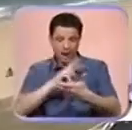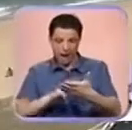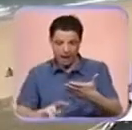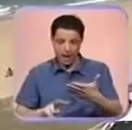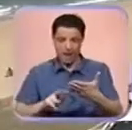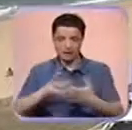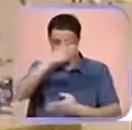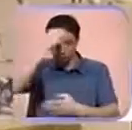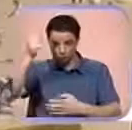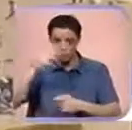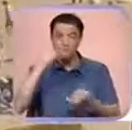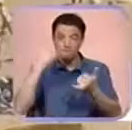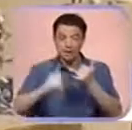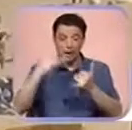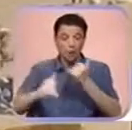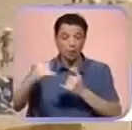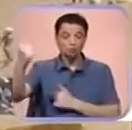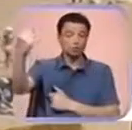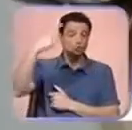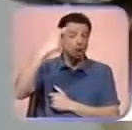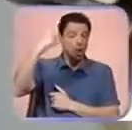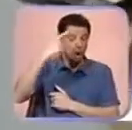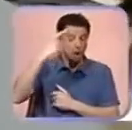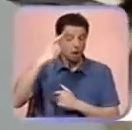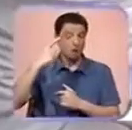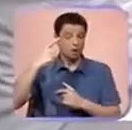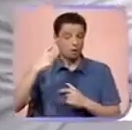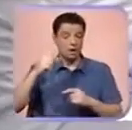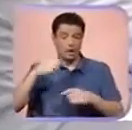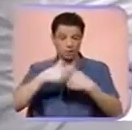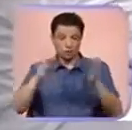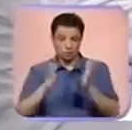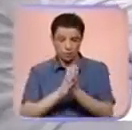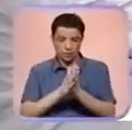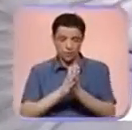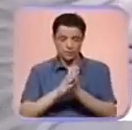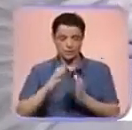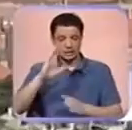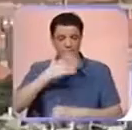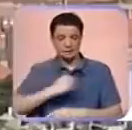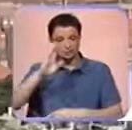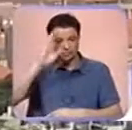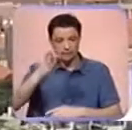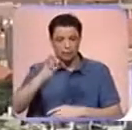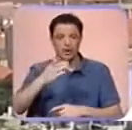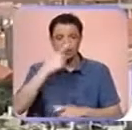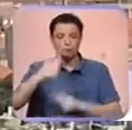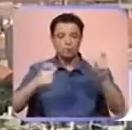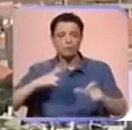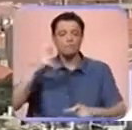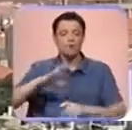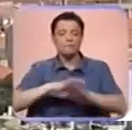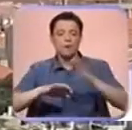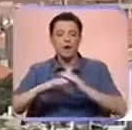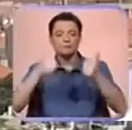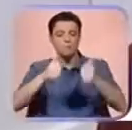sem esquecer ainda os perigos da exposição solar. Ora, com todas estas variáveis, quisermos saber o que fazem os portugueses por